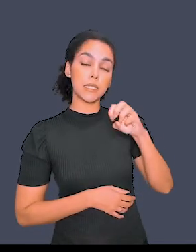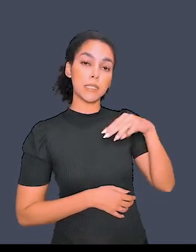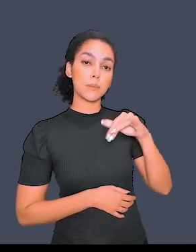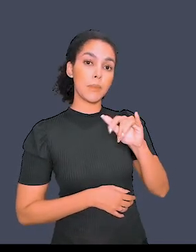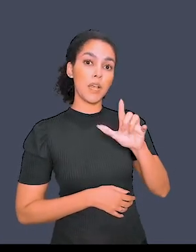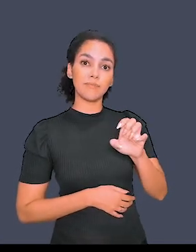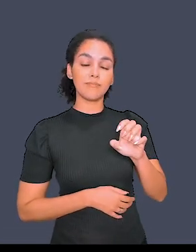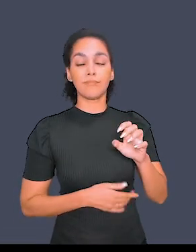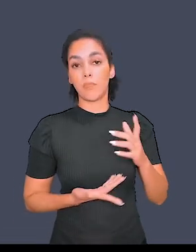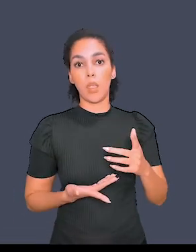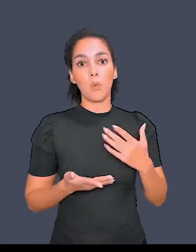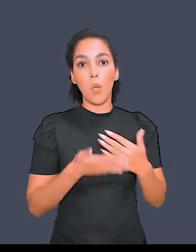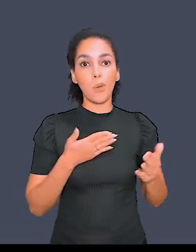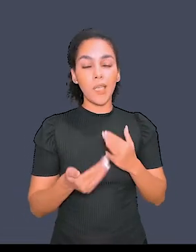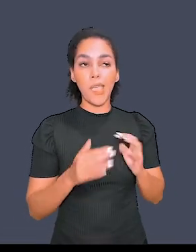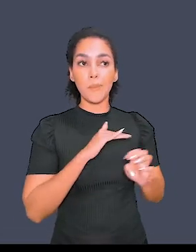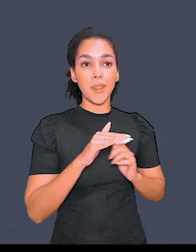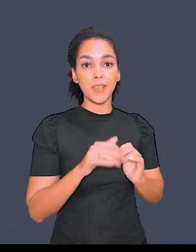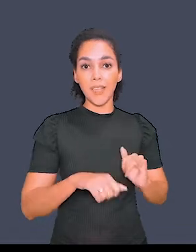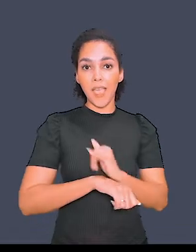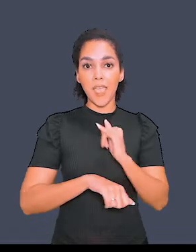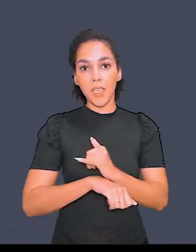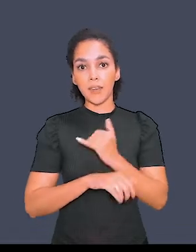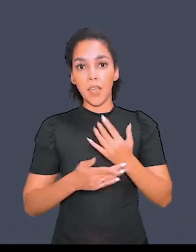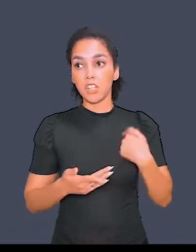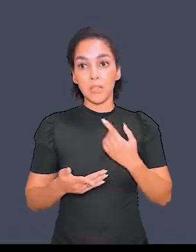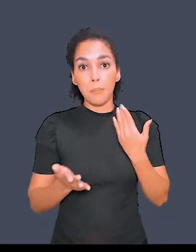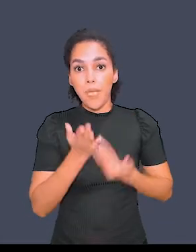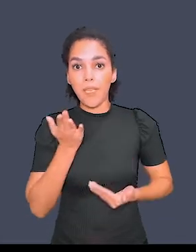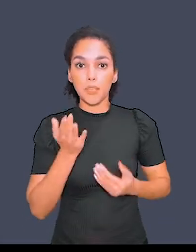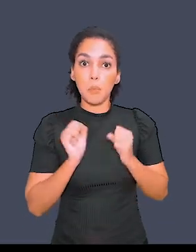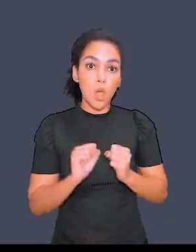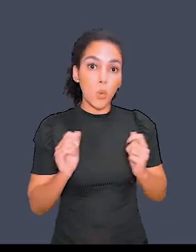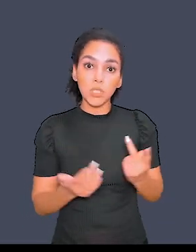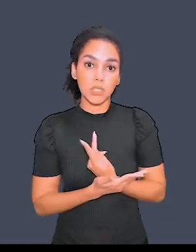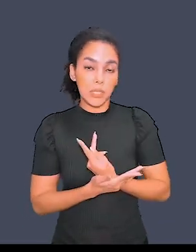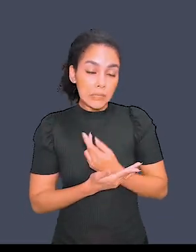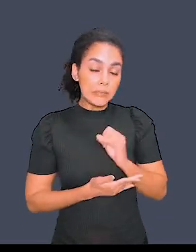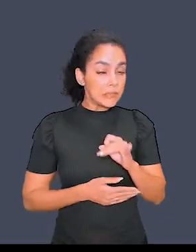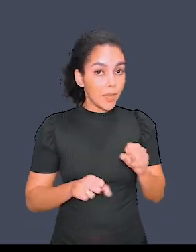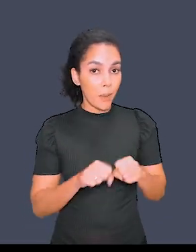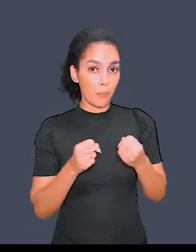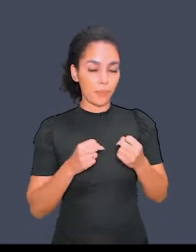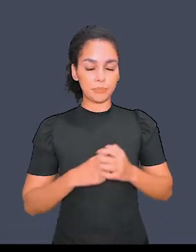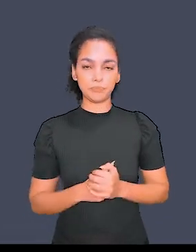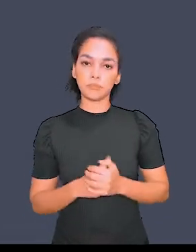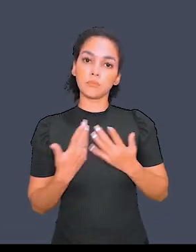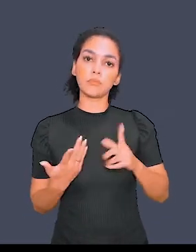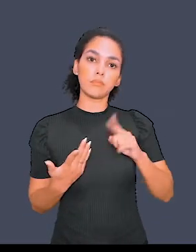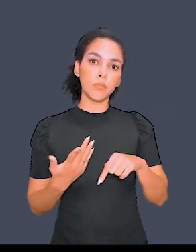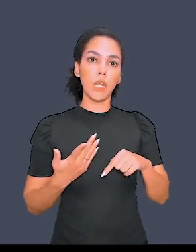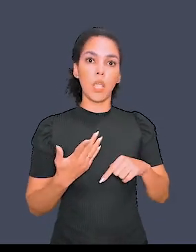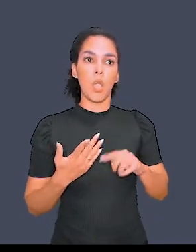fidelidade vinculado a uma companhia aérea. E além disso também, de ser um setor super, né, arriscado, é um setor